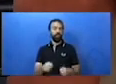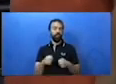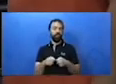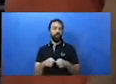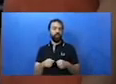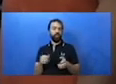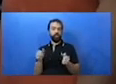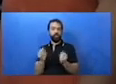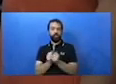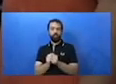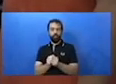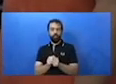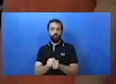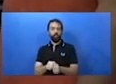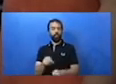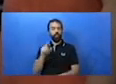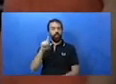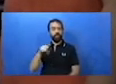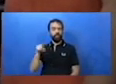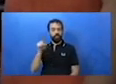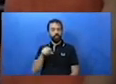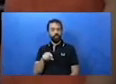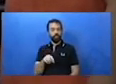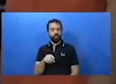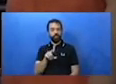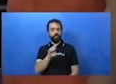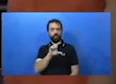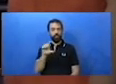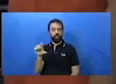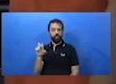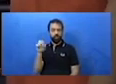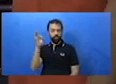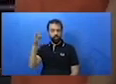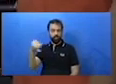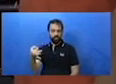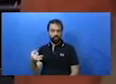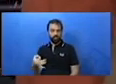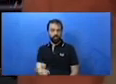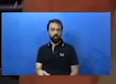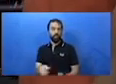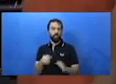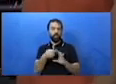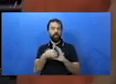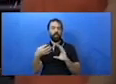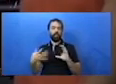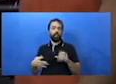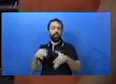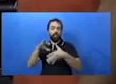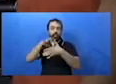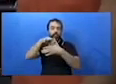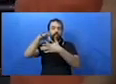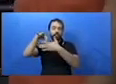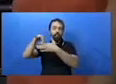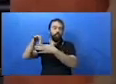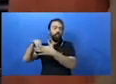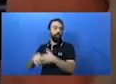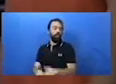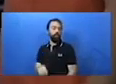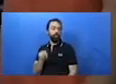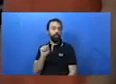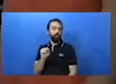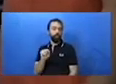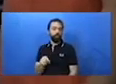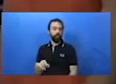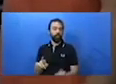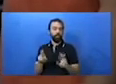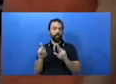juntos. Assinale a alternativa correta. No número 1, são características do cordel, no tempo que os bichos falavam. Rimas